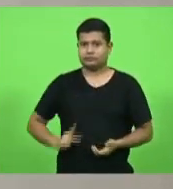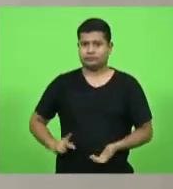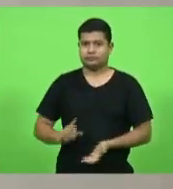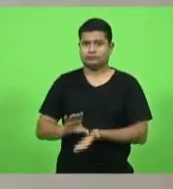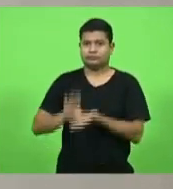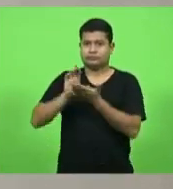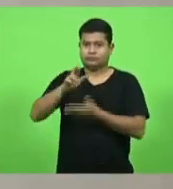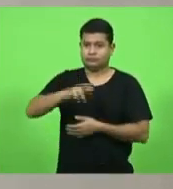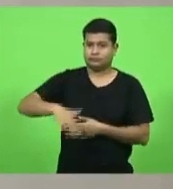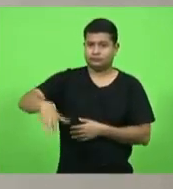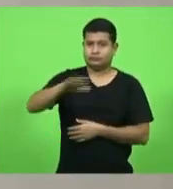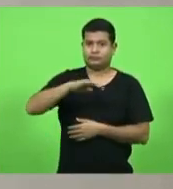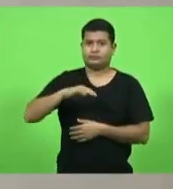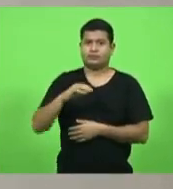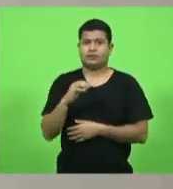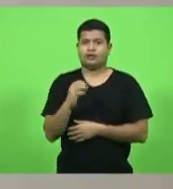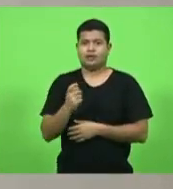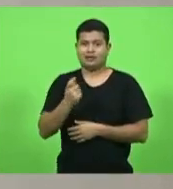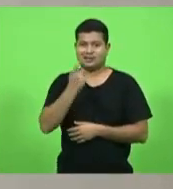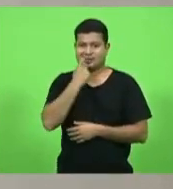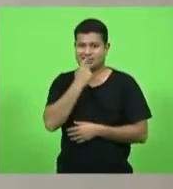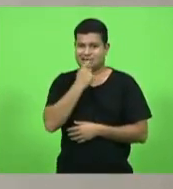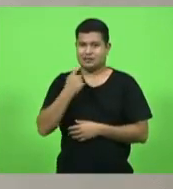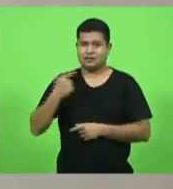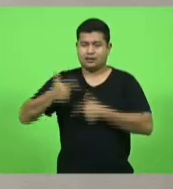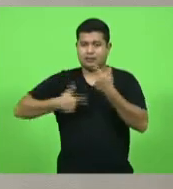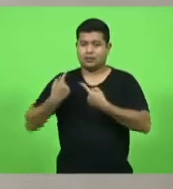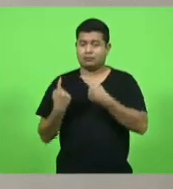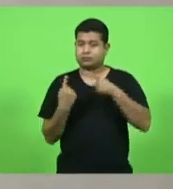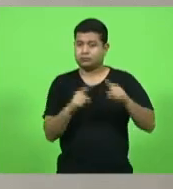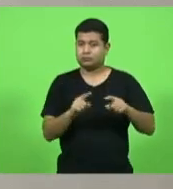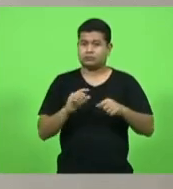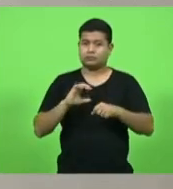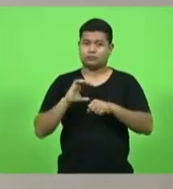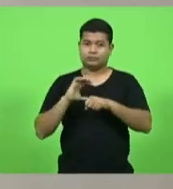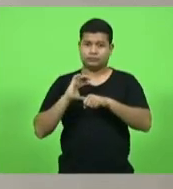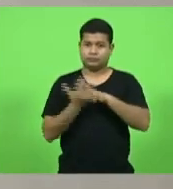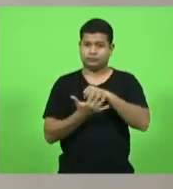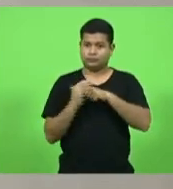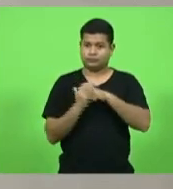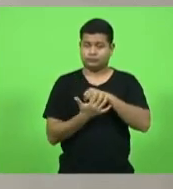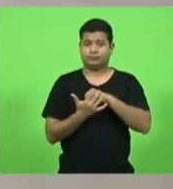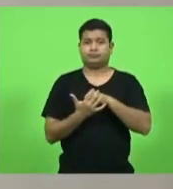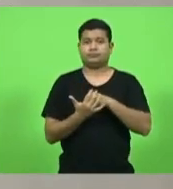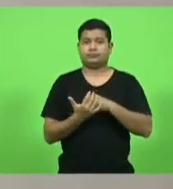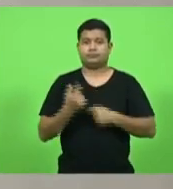de Odontologia de Santa Catarina pelos dentistas envolvidos no enfrentamento do Covid-19. Em discussão.